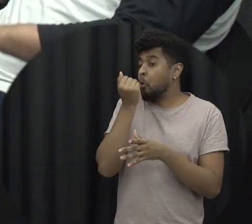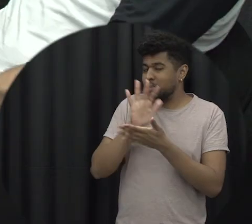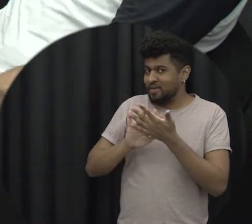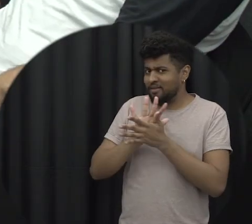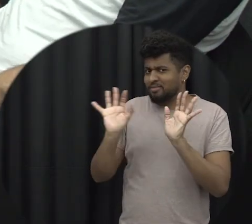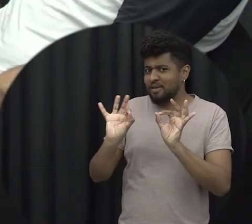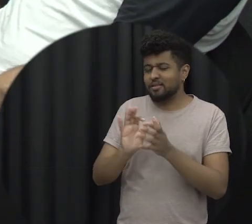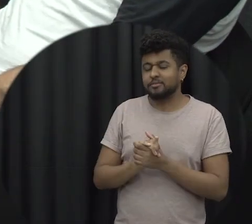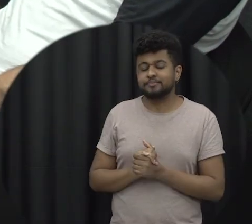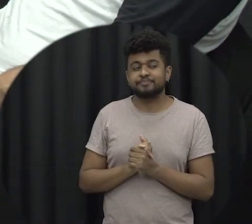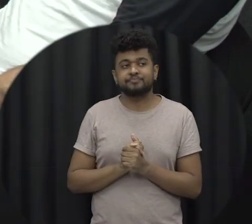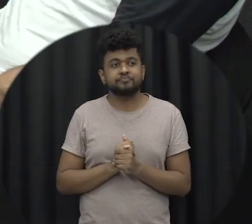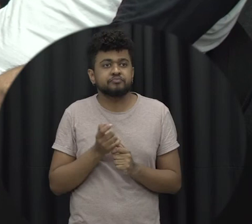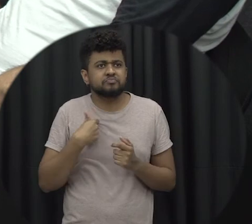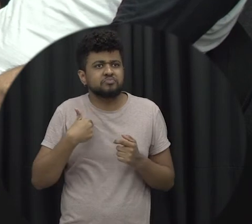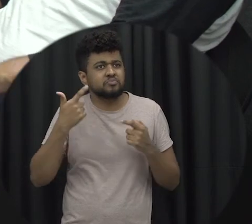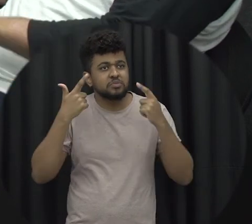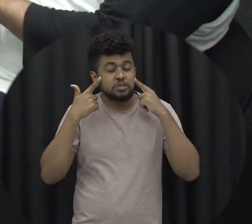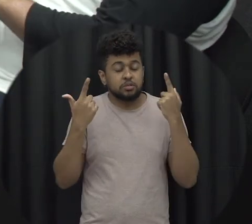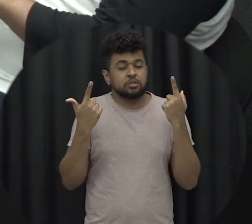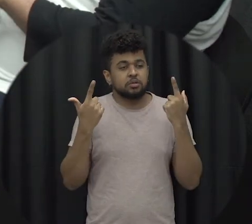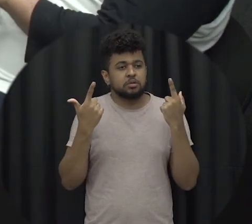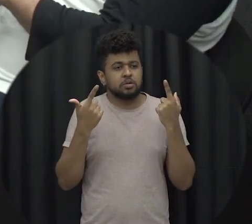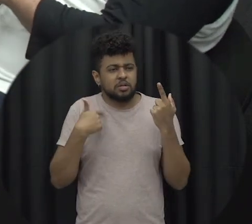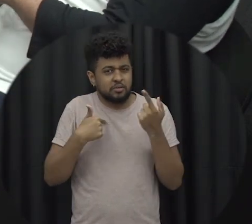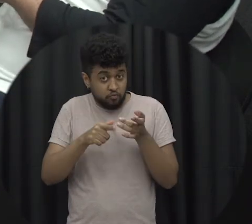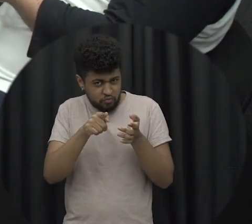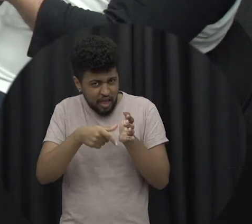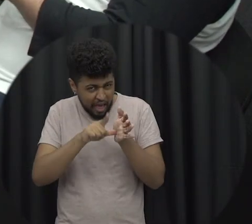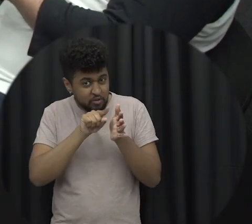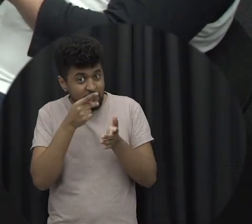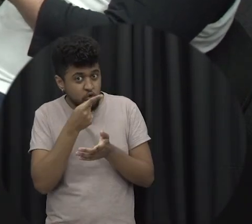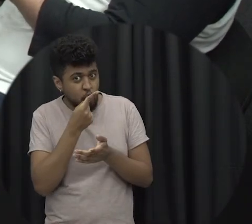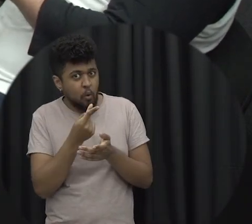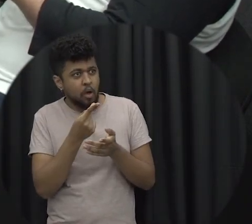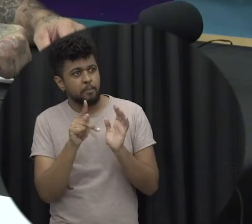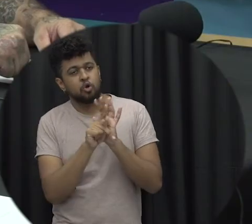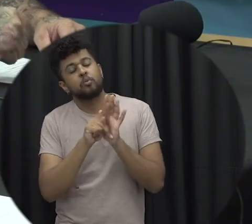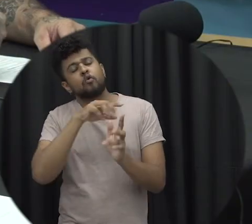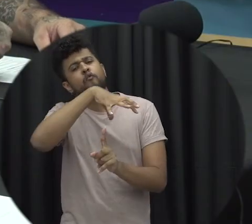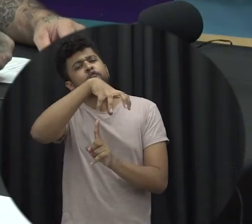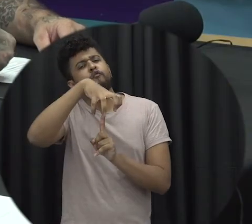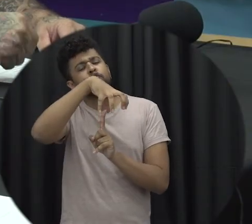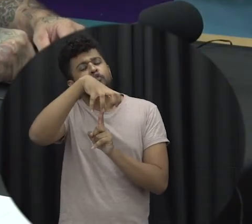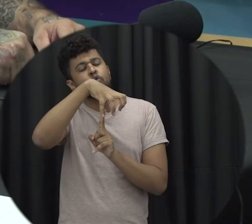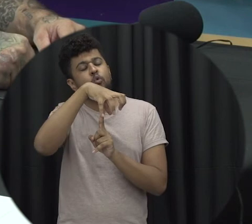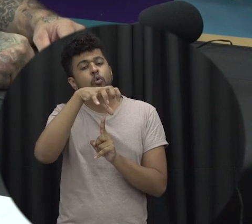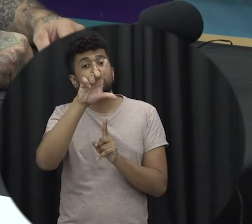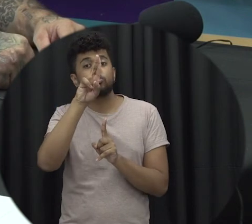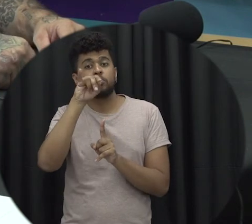comer. Nada, eu não deixo ninguém comer sem testar. E outra dúvida. Um pouco antes